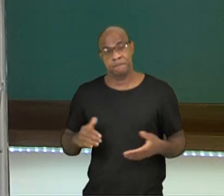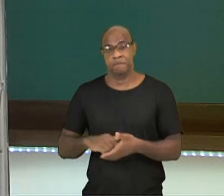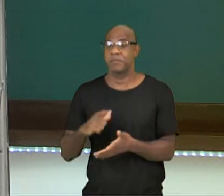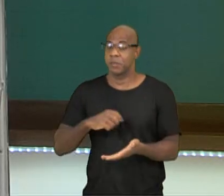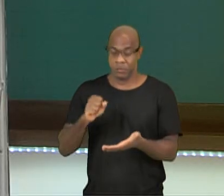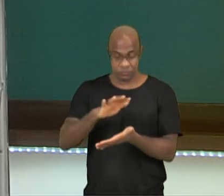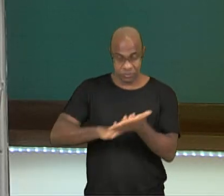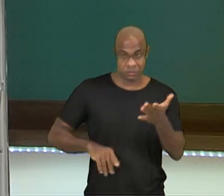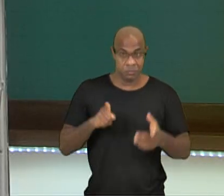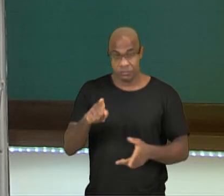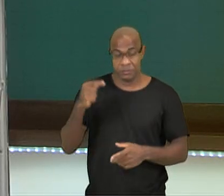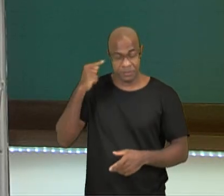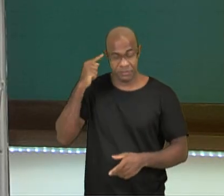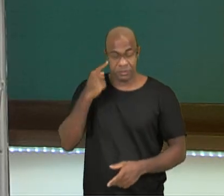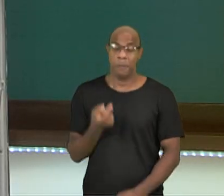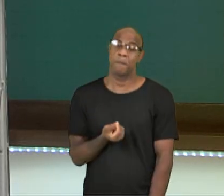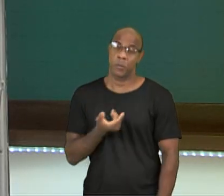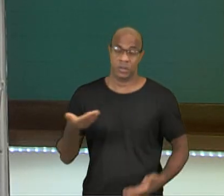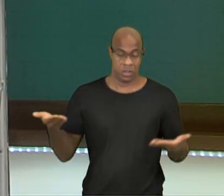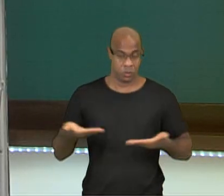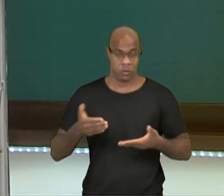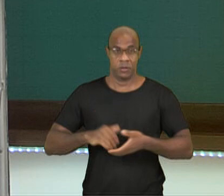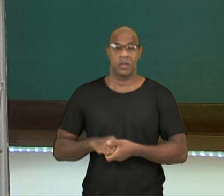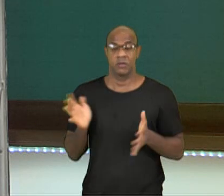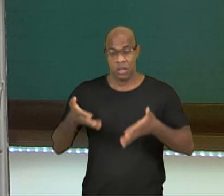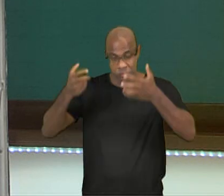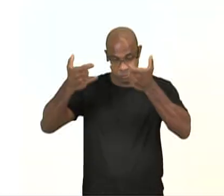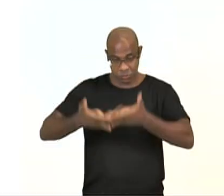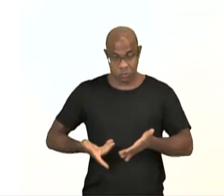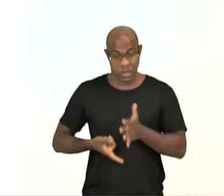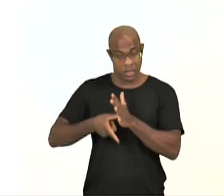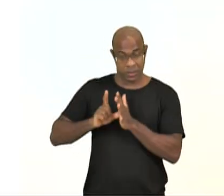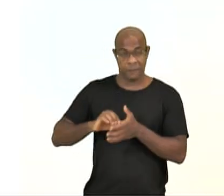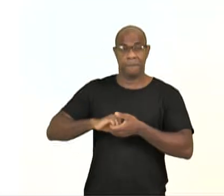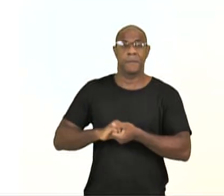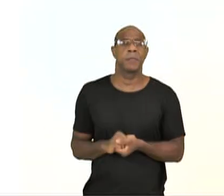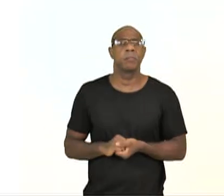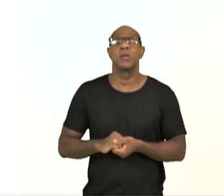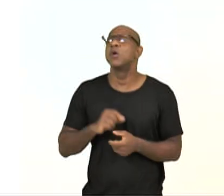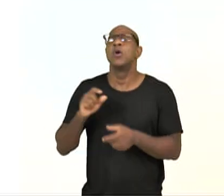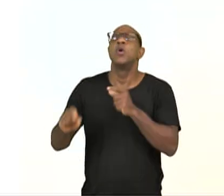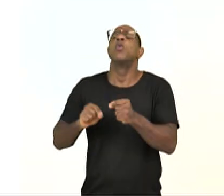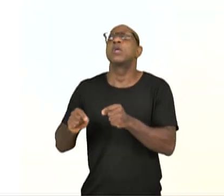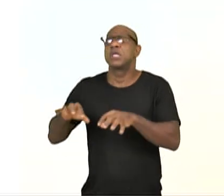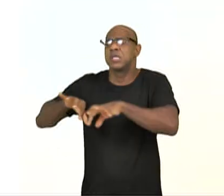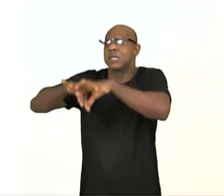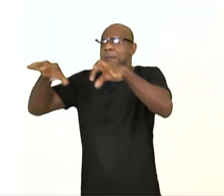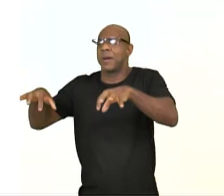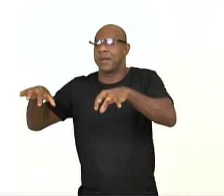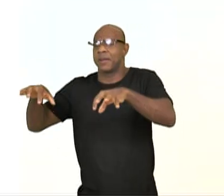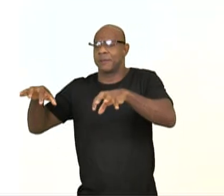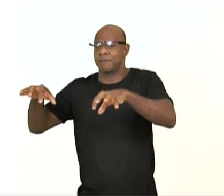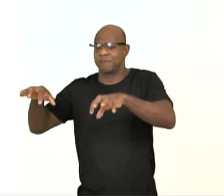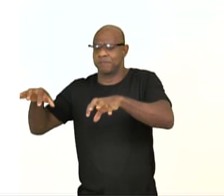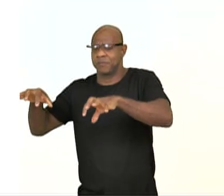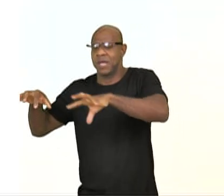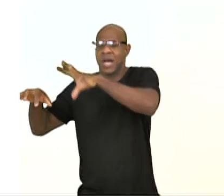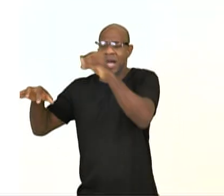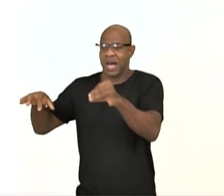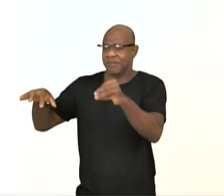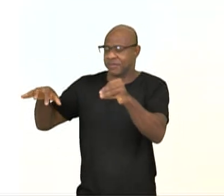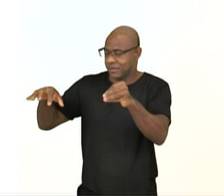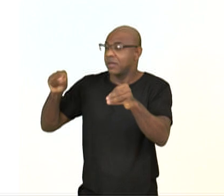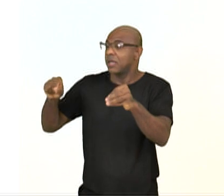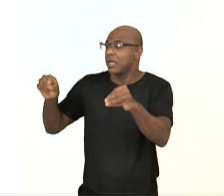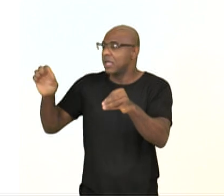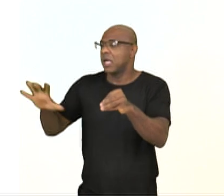uma atividade para você pensar um pouquinho em tudo isso que a gente conversou até o momento. O que separa a Europa da África? 2 pontos